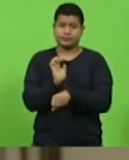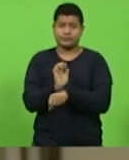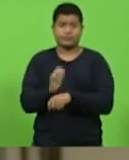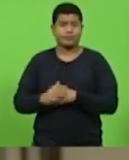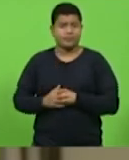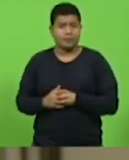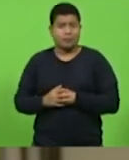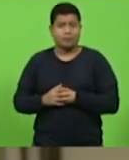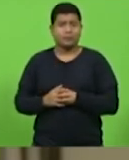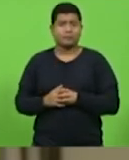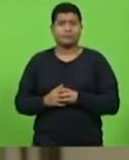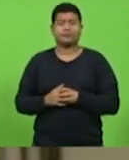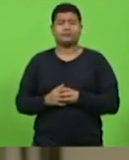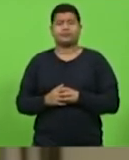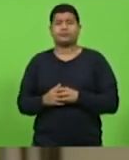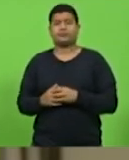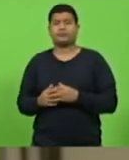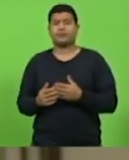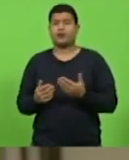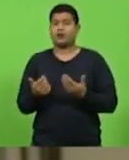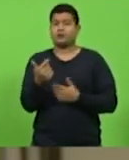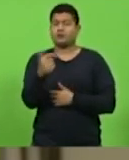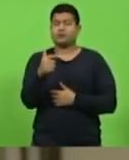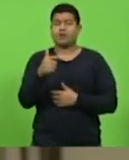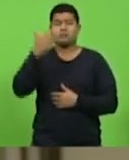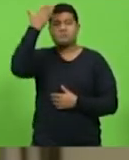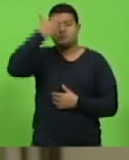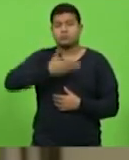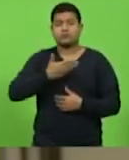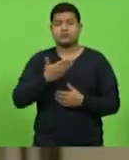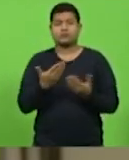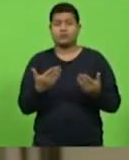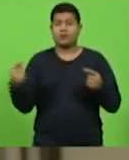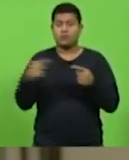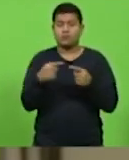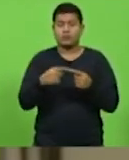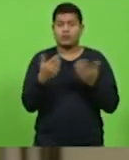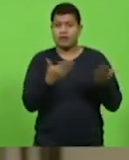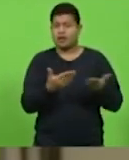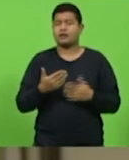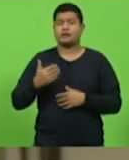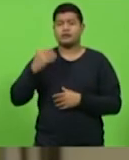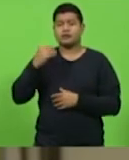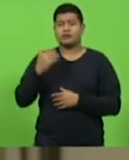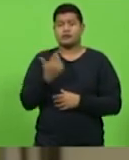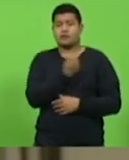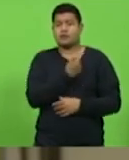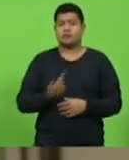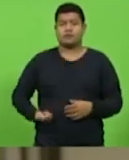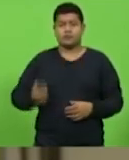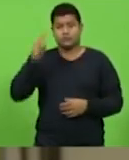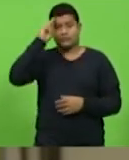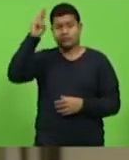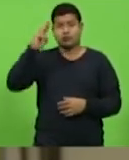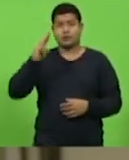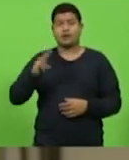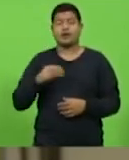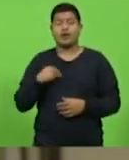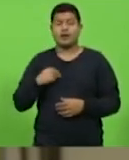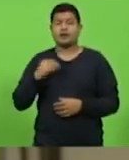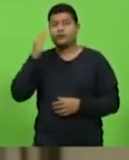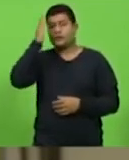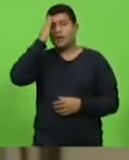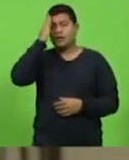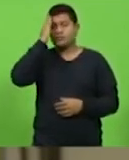quaisquer provas que possam chancelar o libelo acusatório no sentido de que o governador Moisés detinha